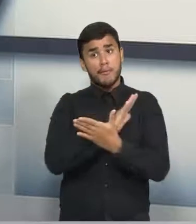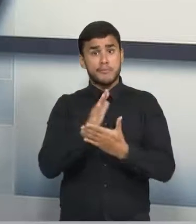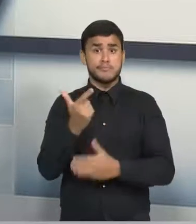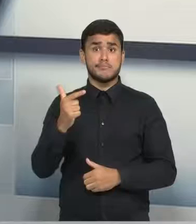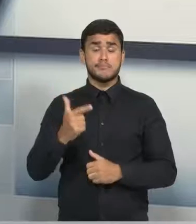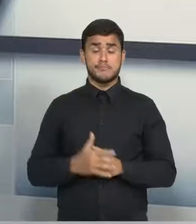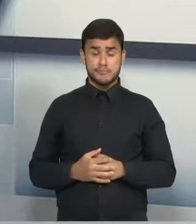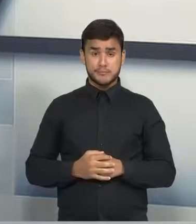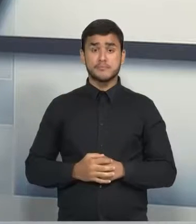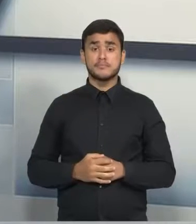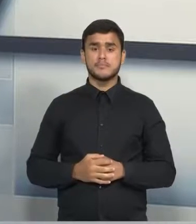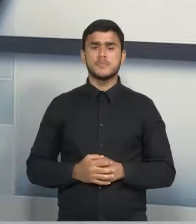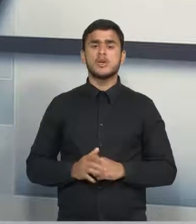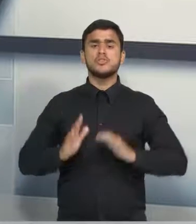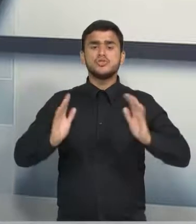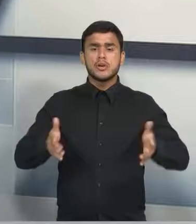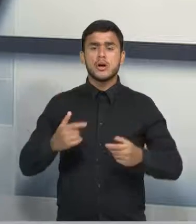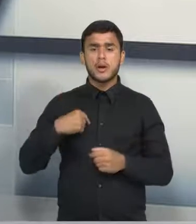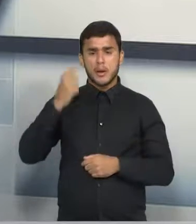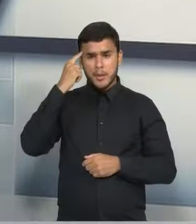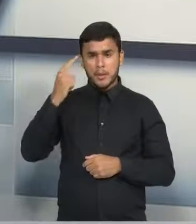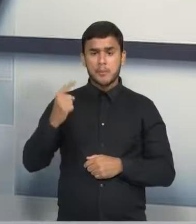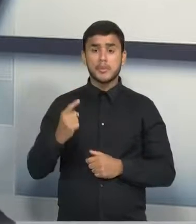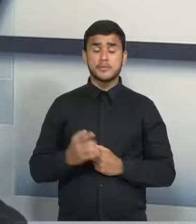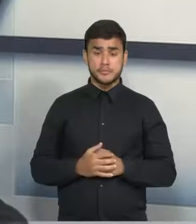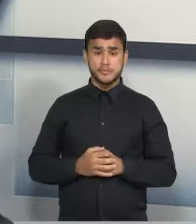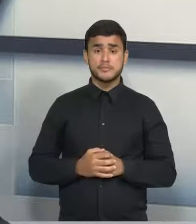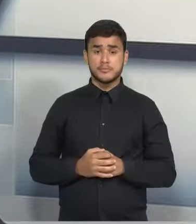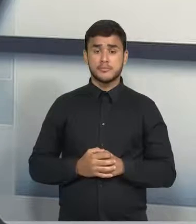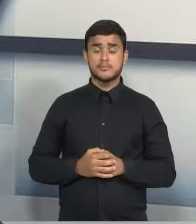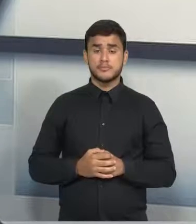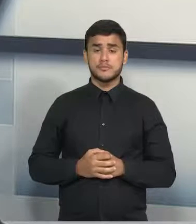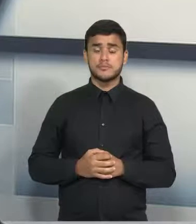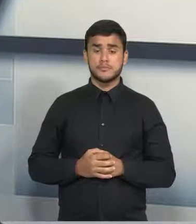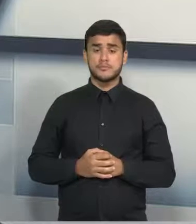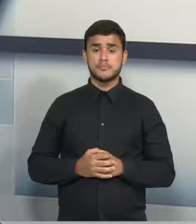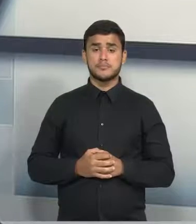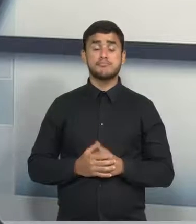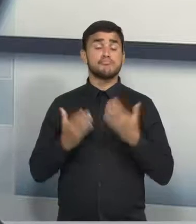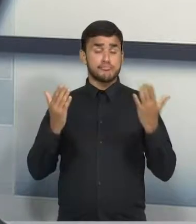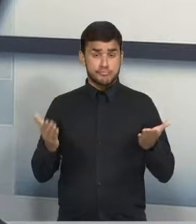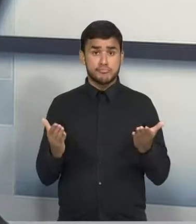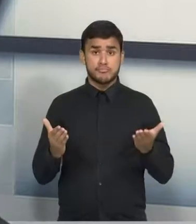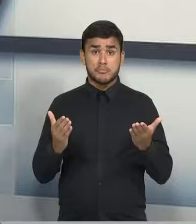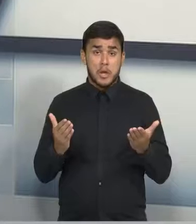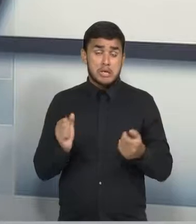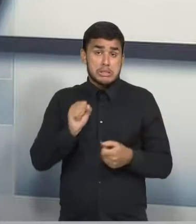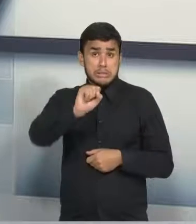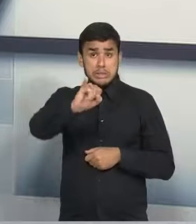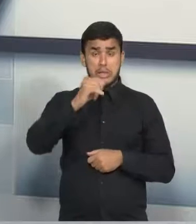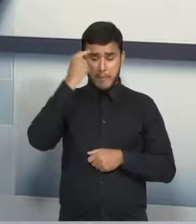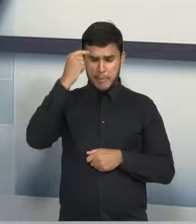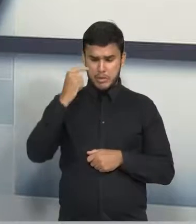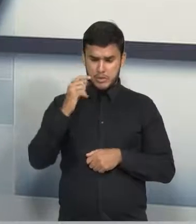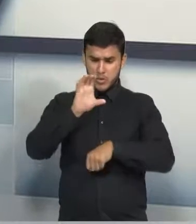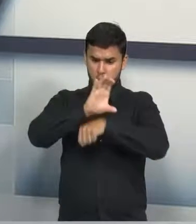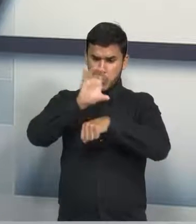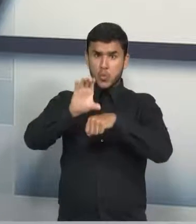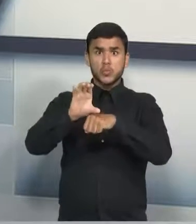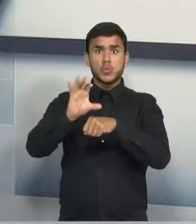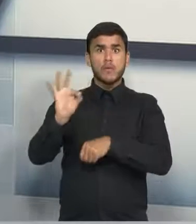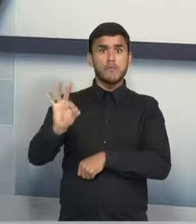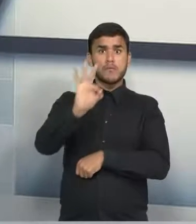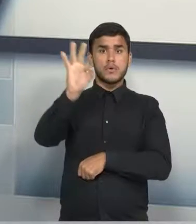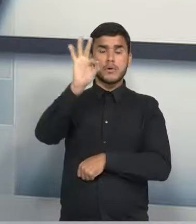Existem pessoas que acham que o judiciário está entrando na competência do executivo, né? Mas se eles acham o argumento na